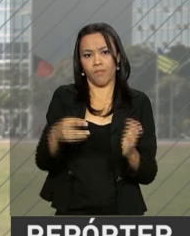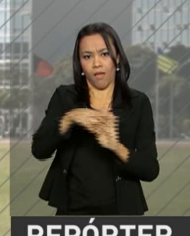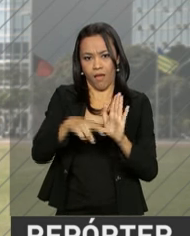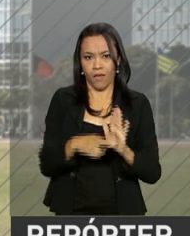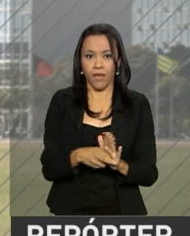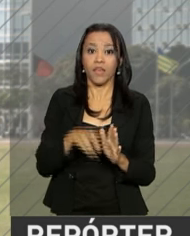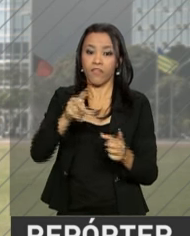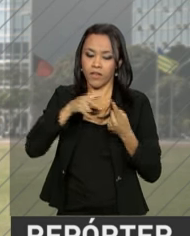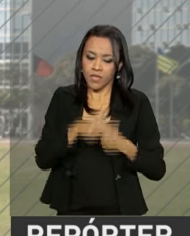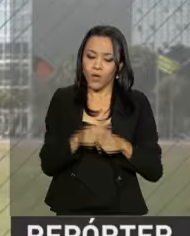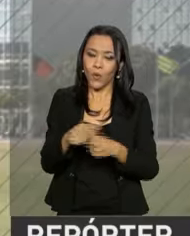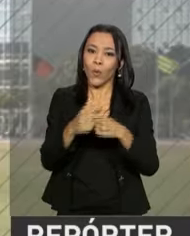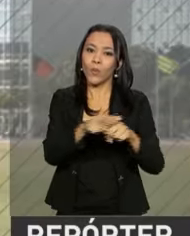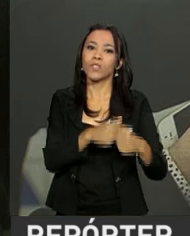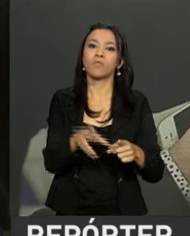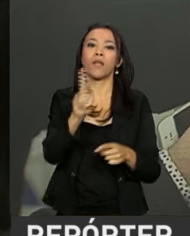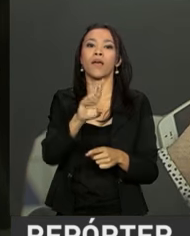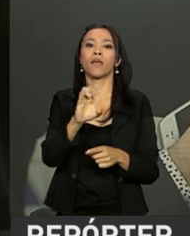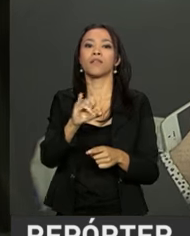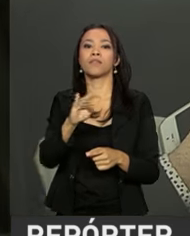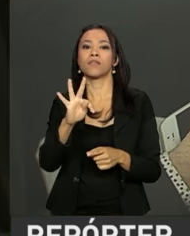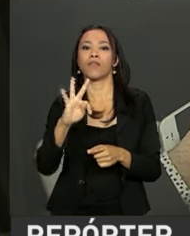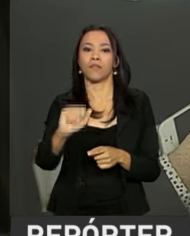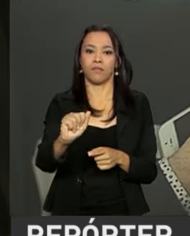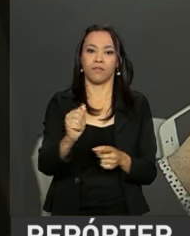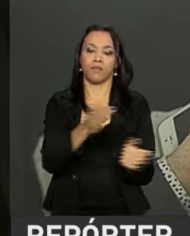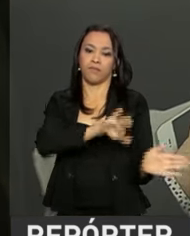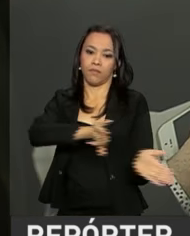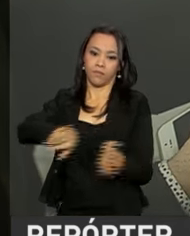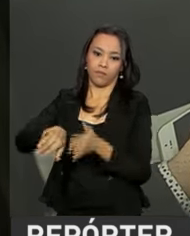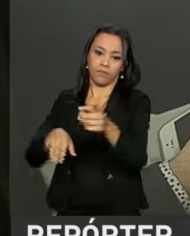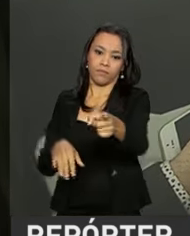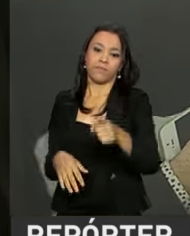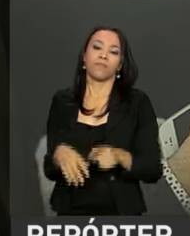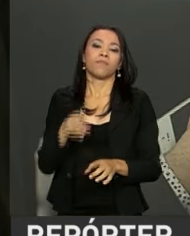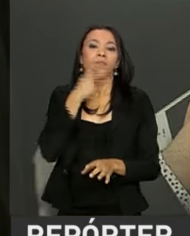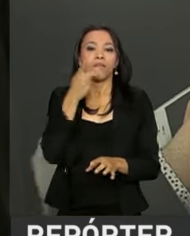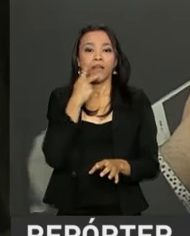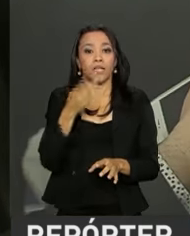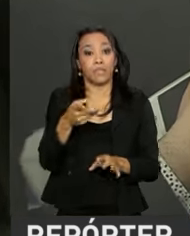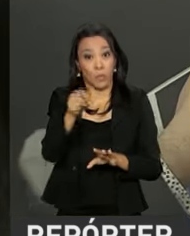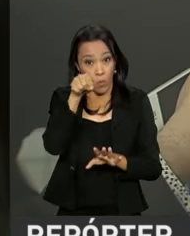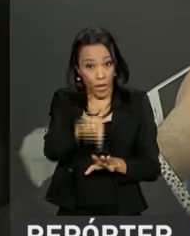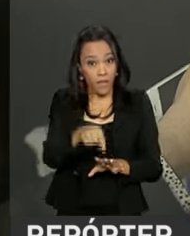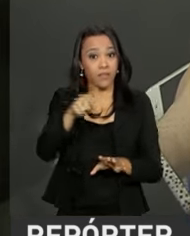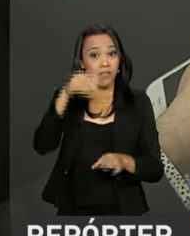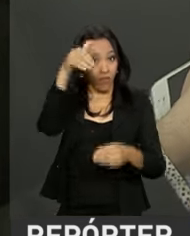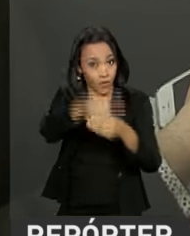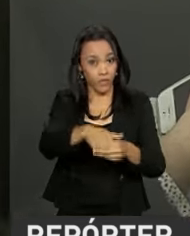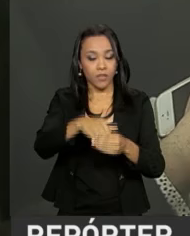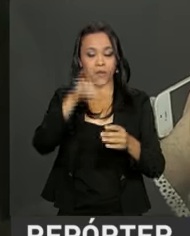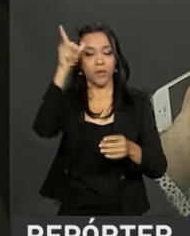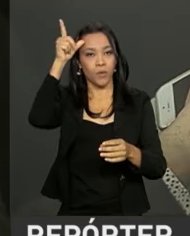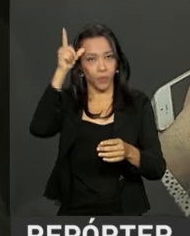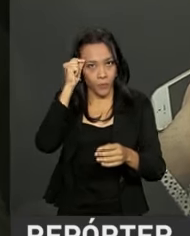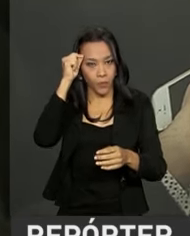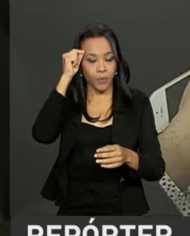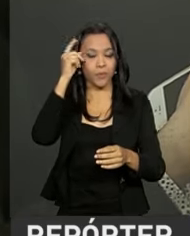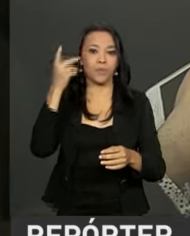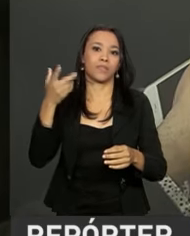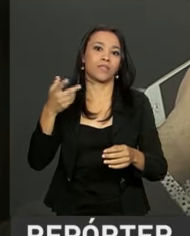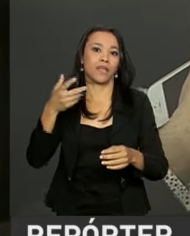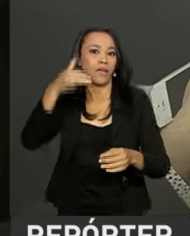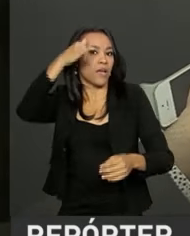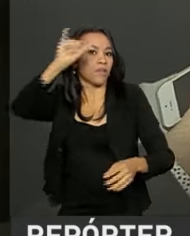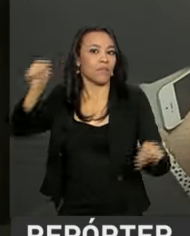pela variação da receita líquida. Com essa votação, nós nos afastamos do precipício, né? Estamos afastando o colapso